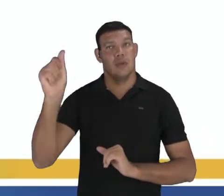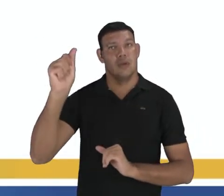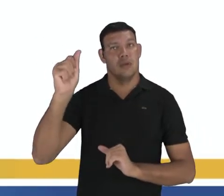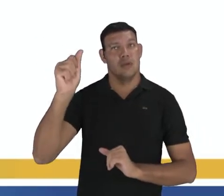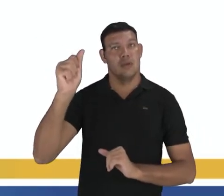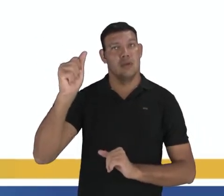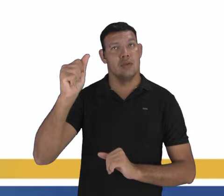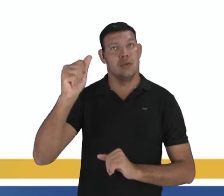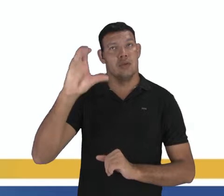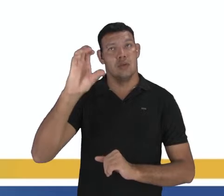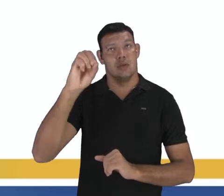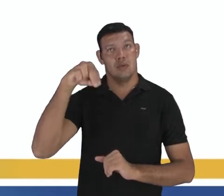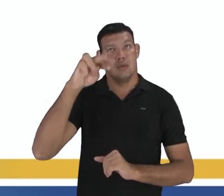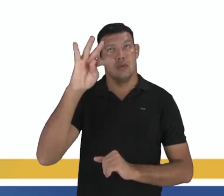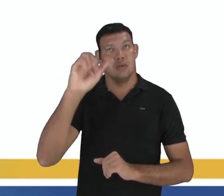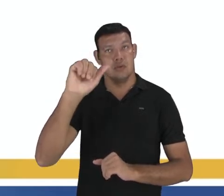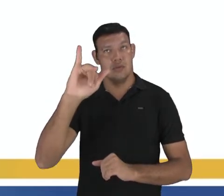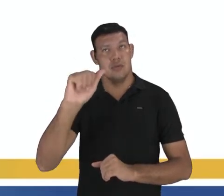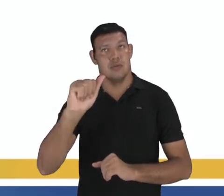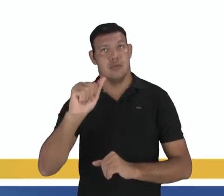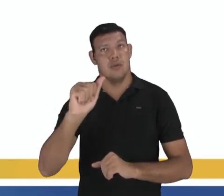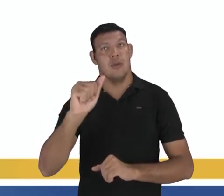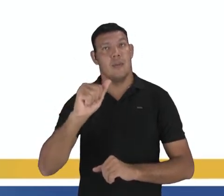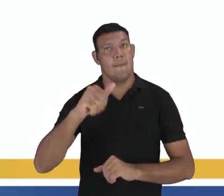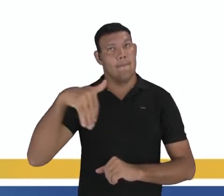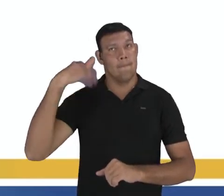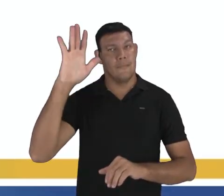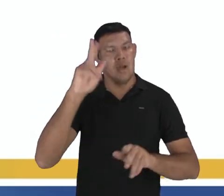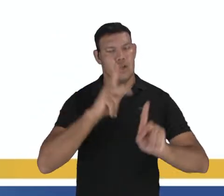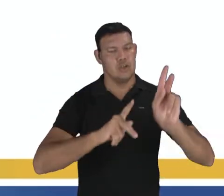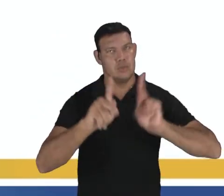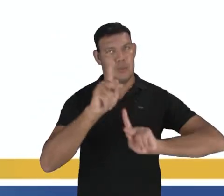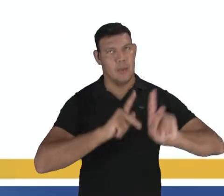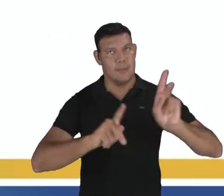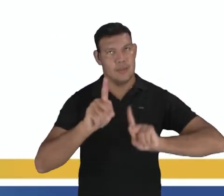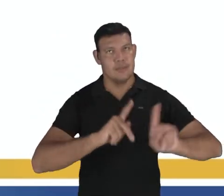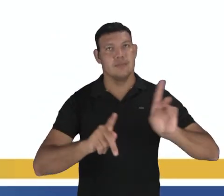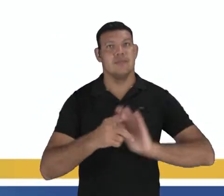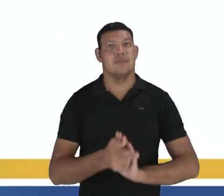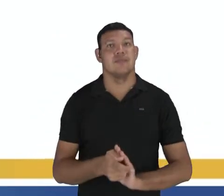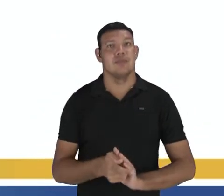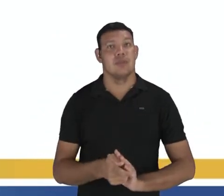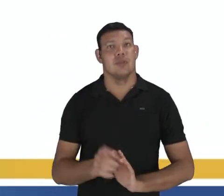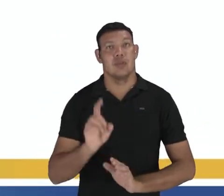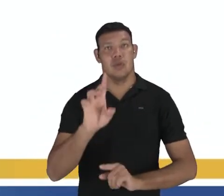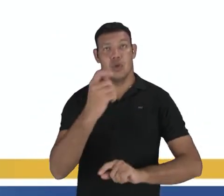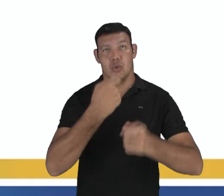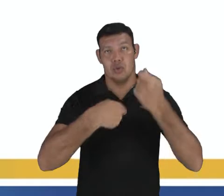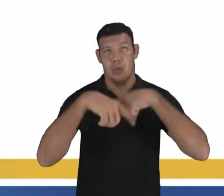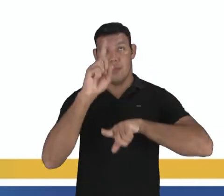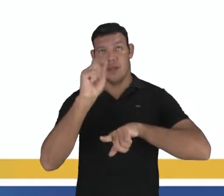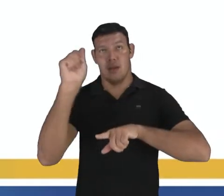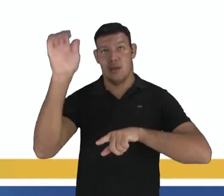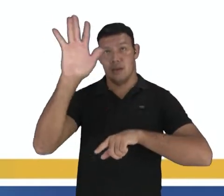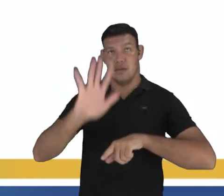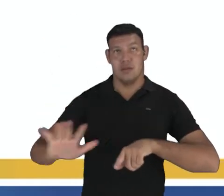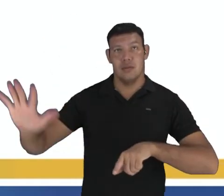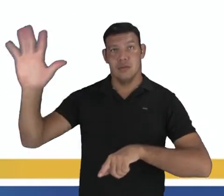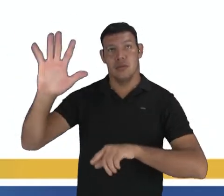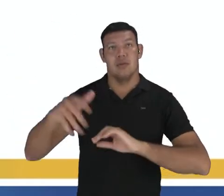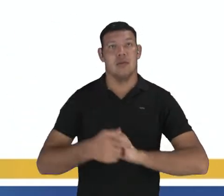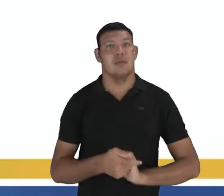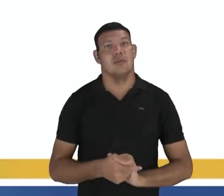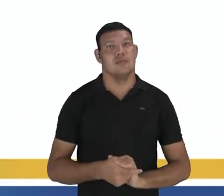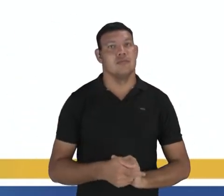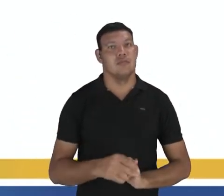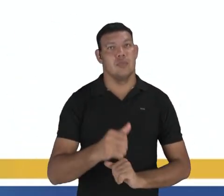superado apenas aí pela Ásia. E o PIB mundial, a gente tem aí 1% do PIB mundial,